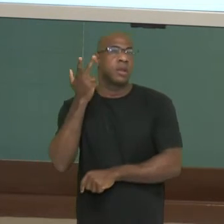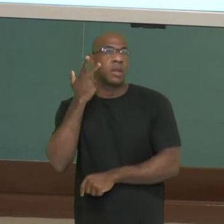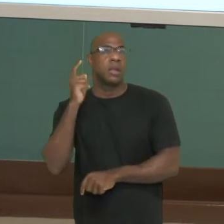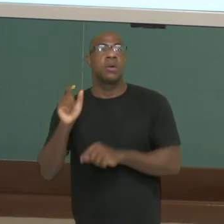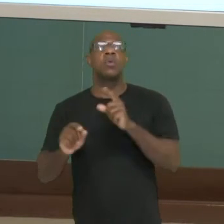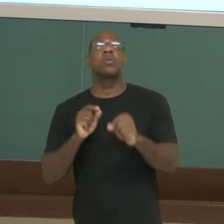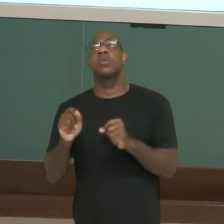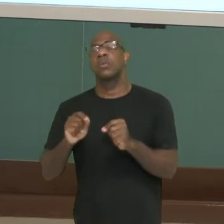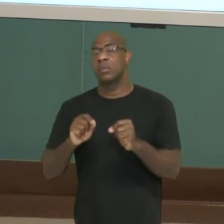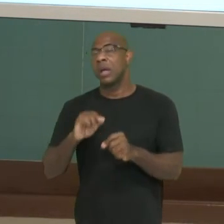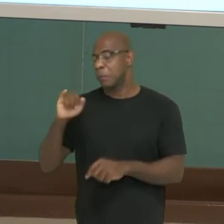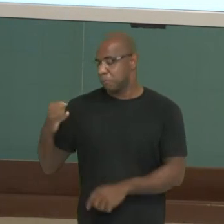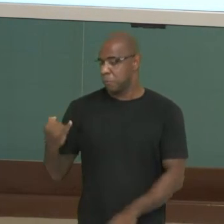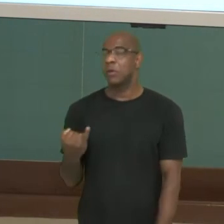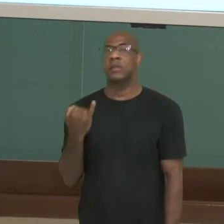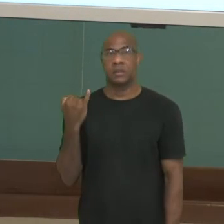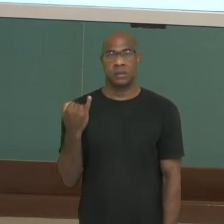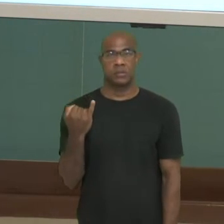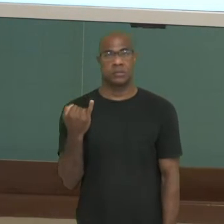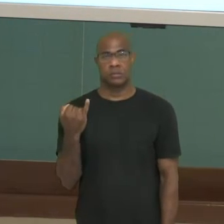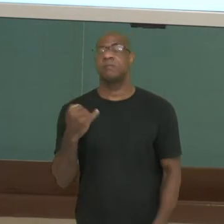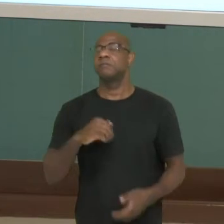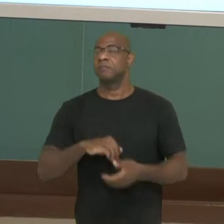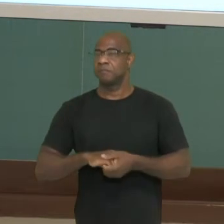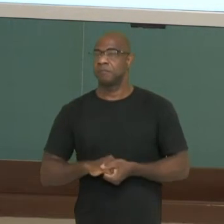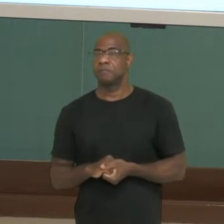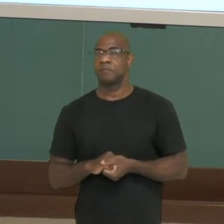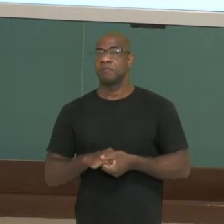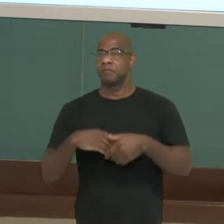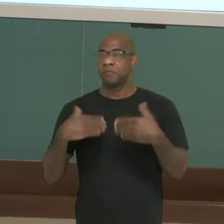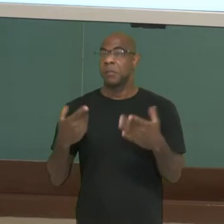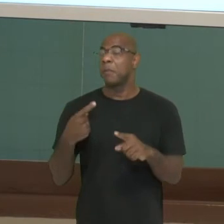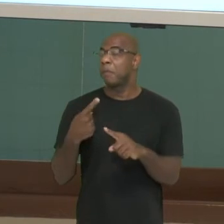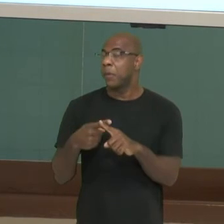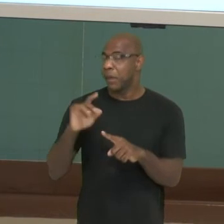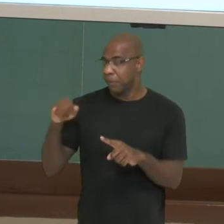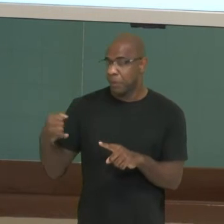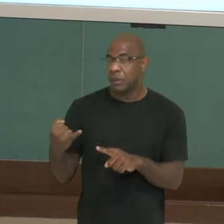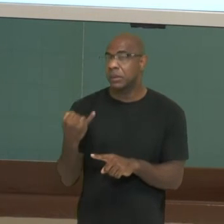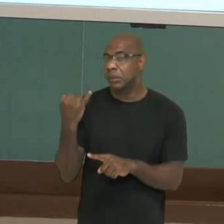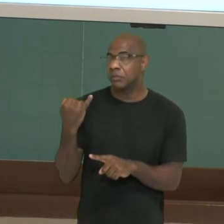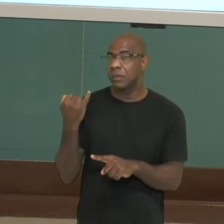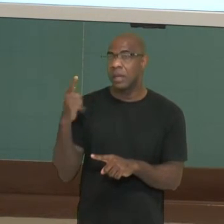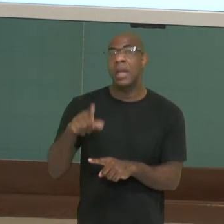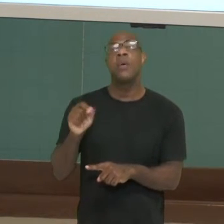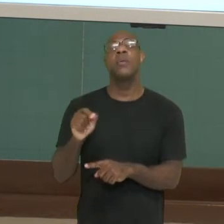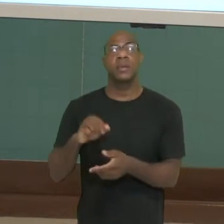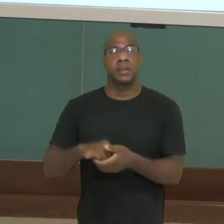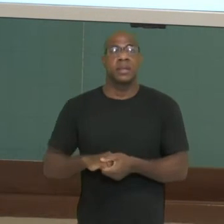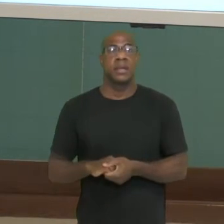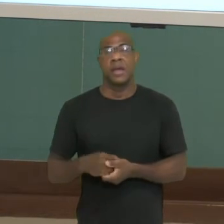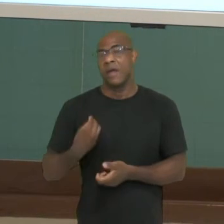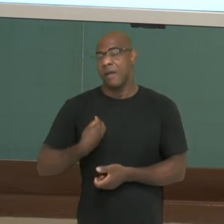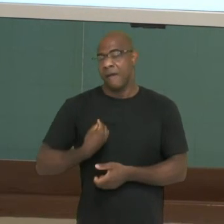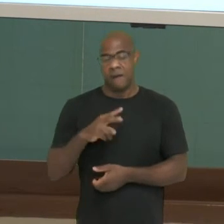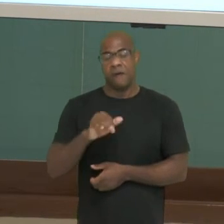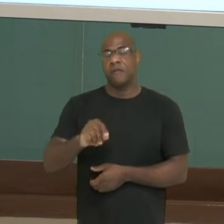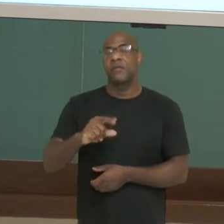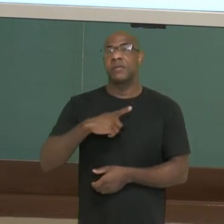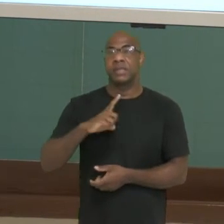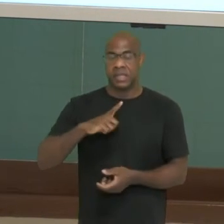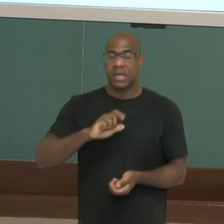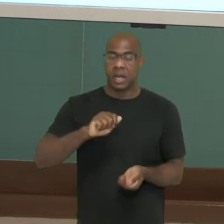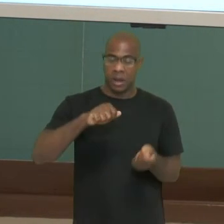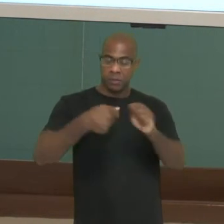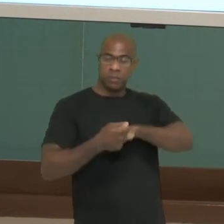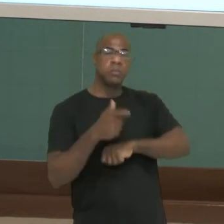natural, é muito importante a gente falar sobre seleção natural. Por quê? São aqueles indivíduos mais adaptados